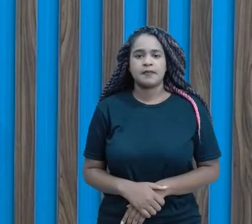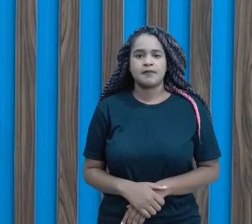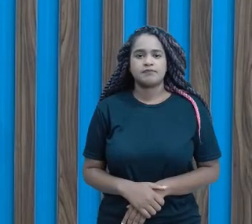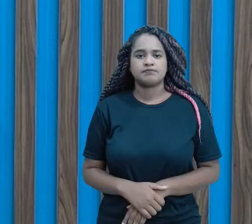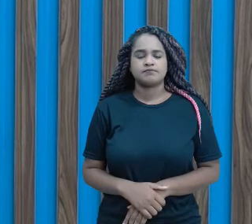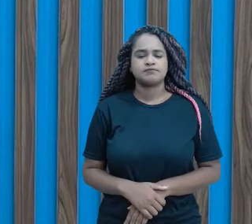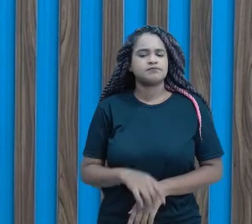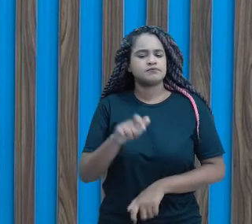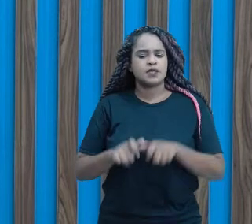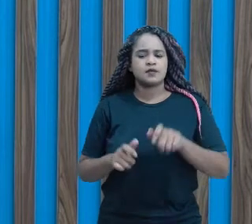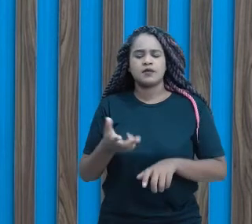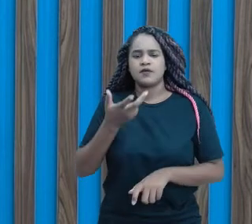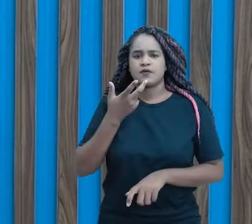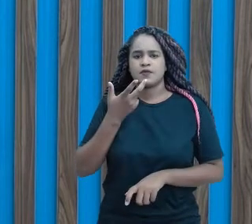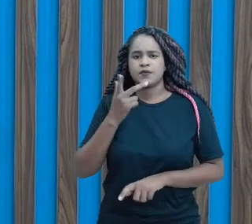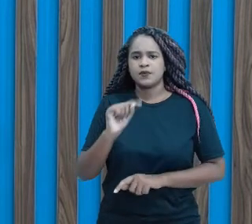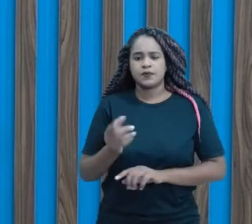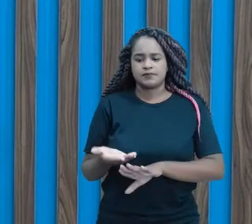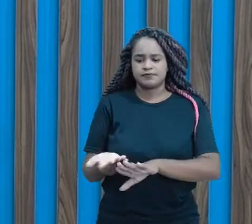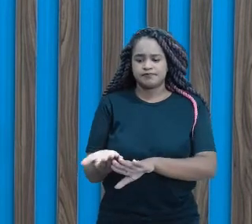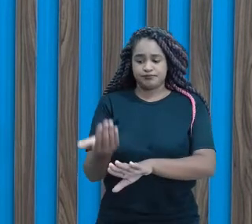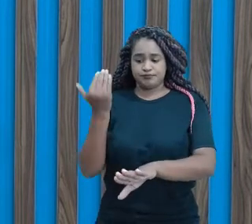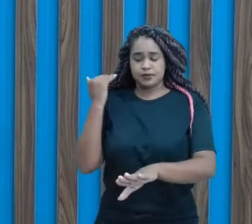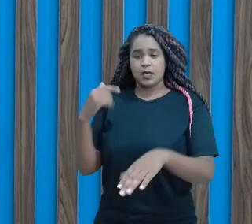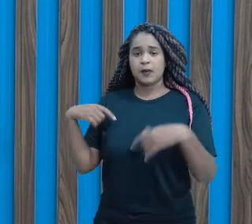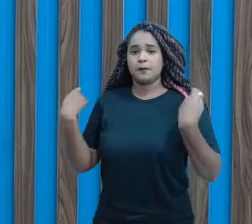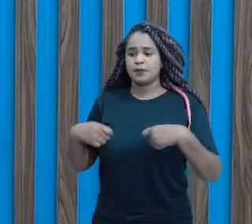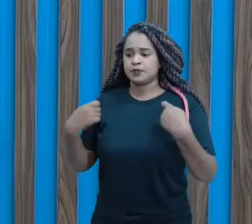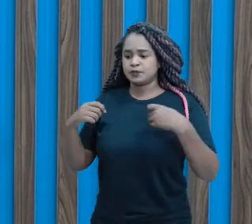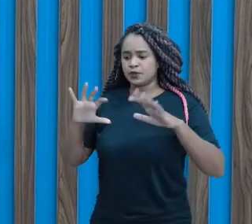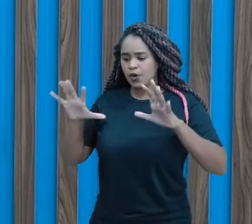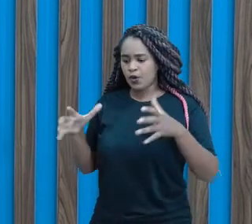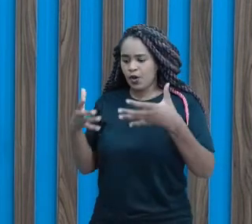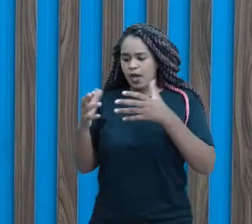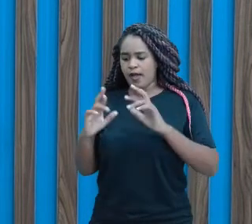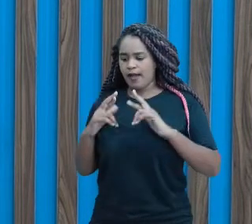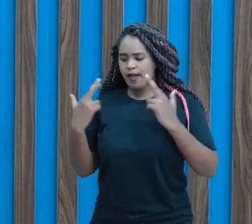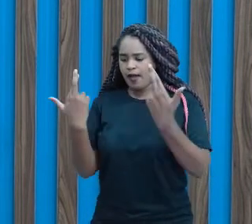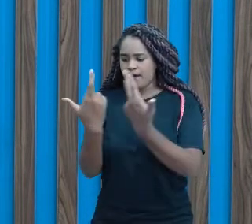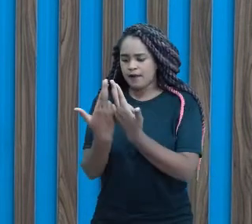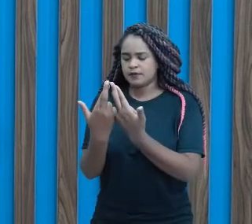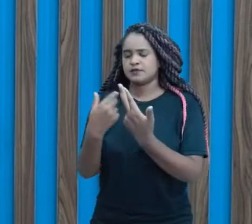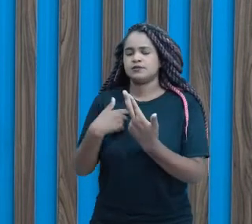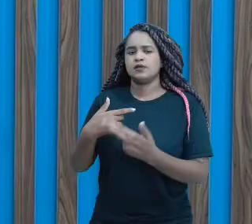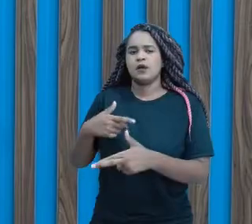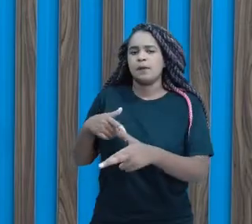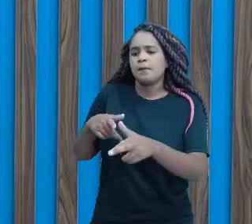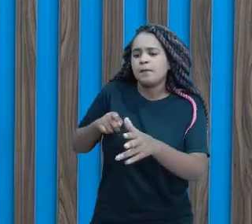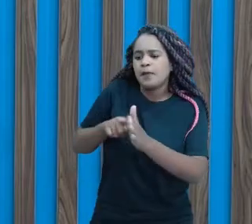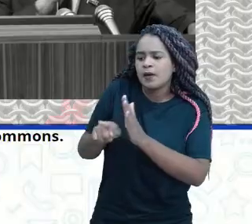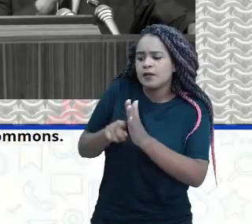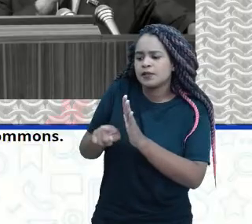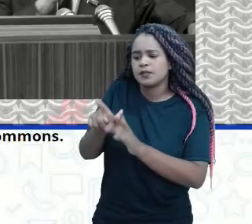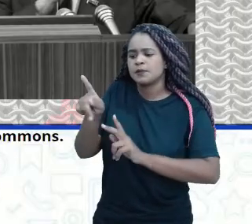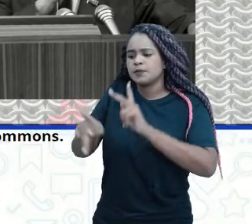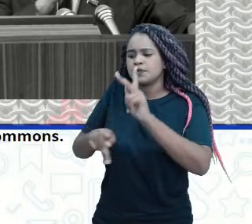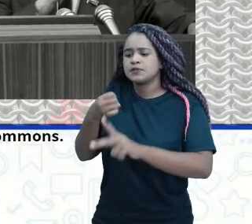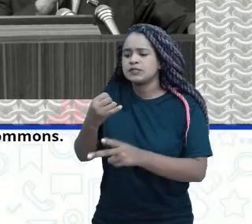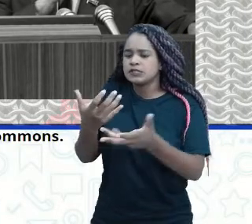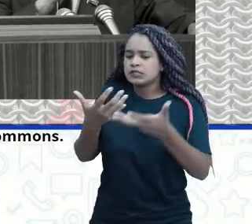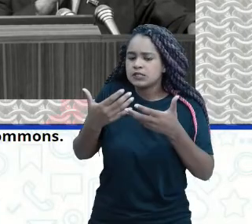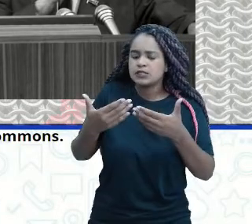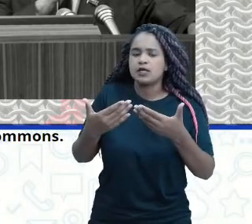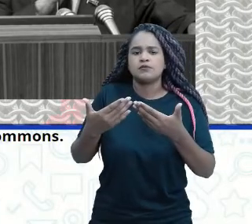né, eles teriam realizado um plebiscito, né, para consultar o povo aí, se eles desejavam aí o processo de reabertura,